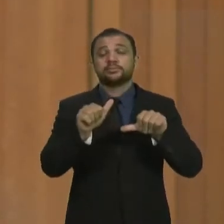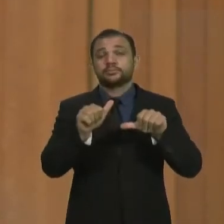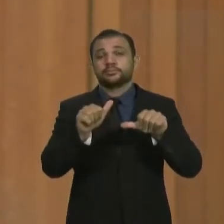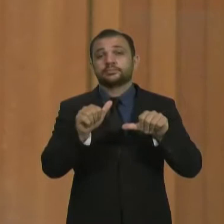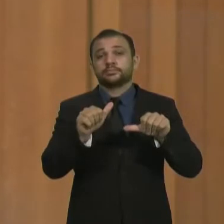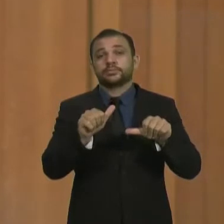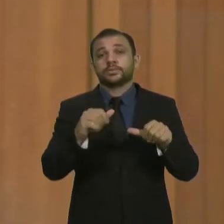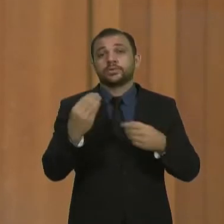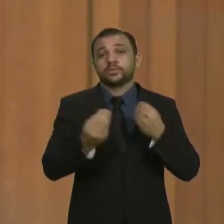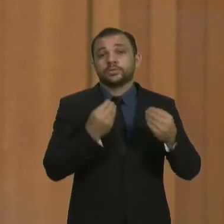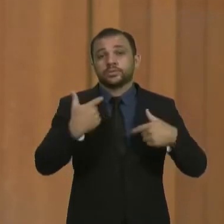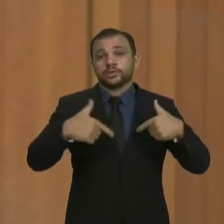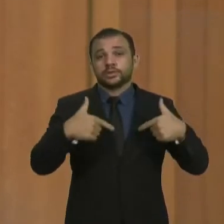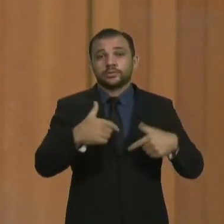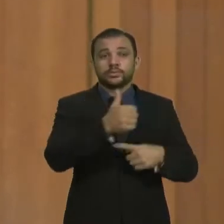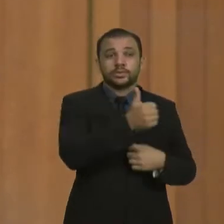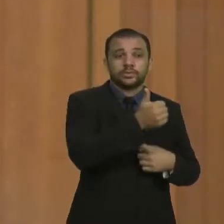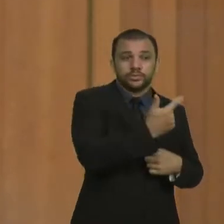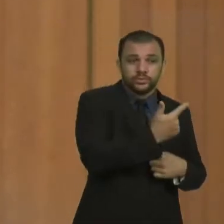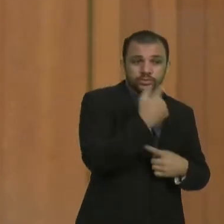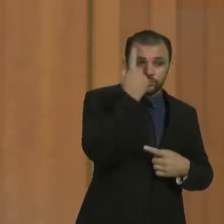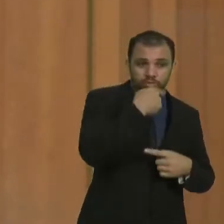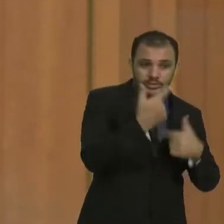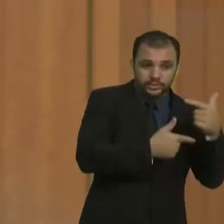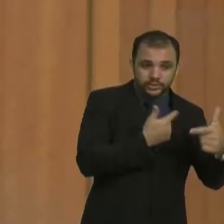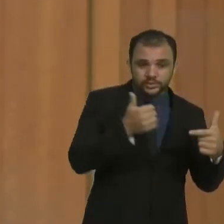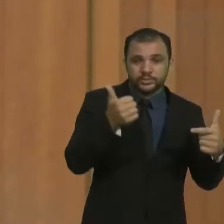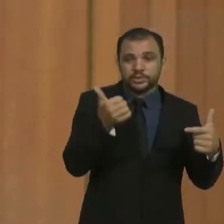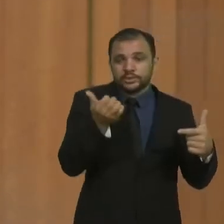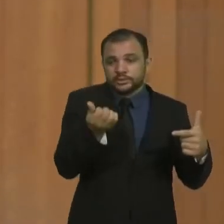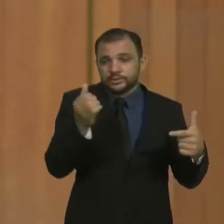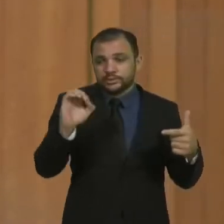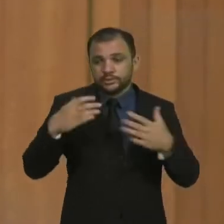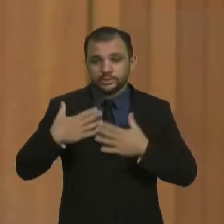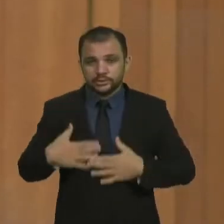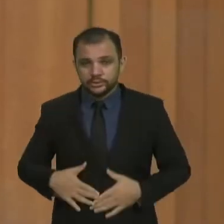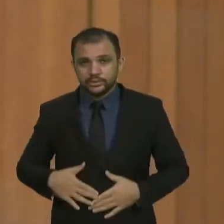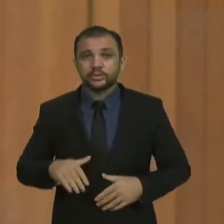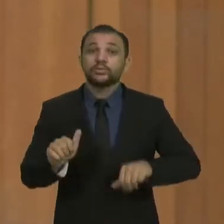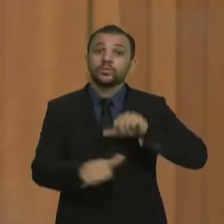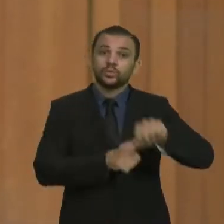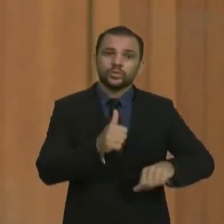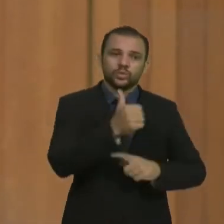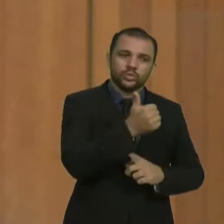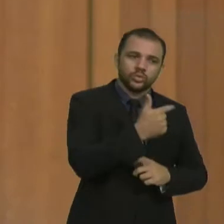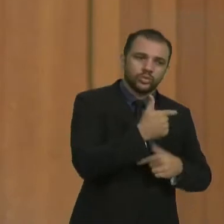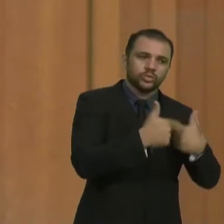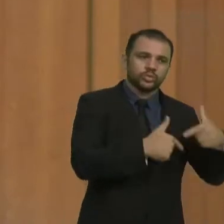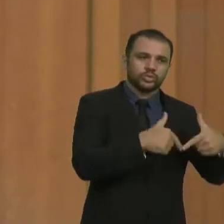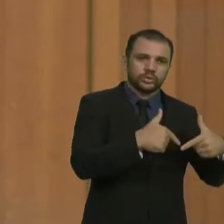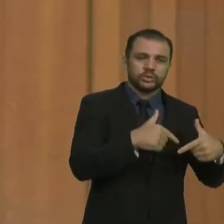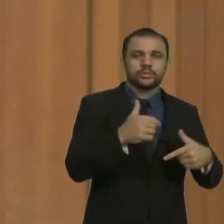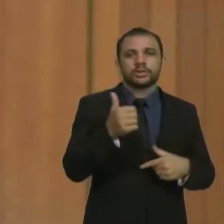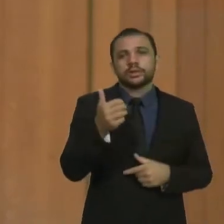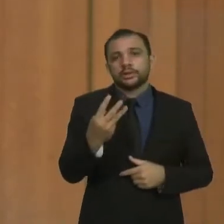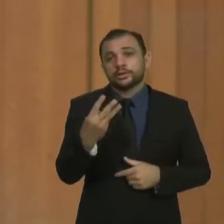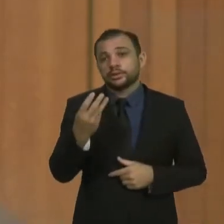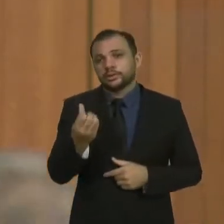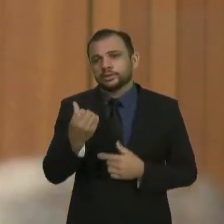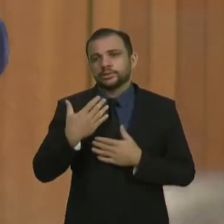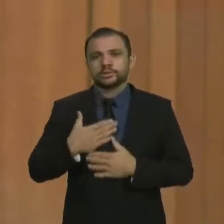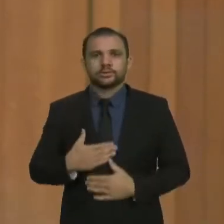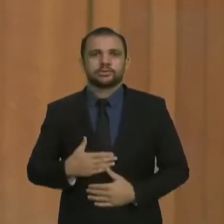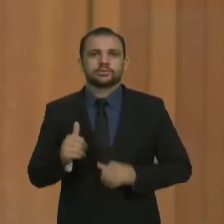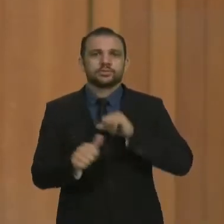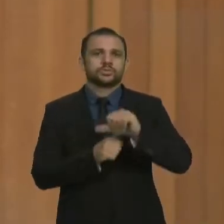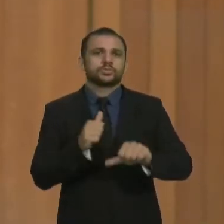para 12/36 e, consequentemente, alterando a carga horária e prejudicando os servidores. O mesmo